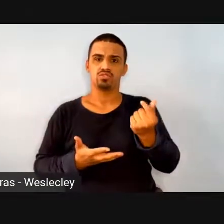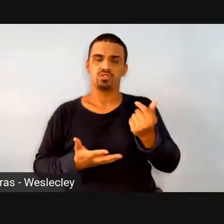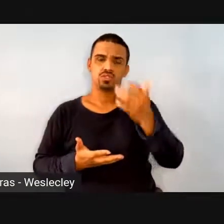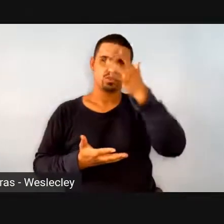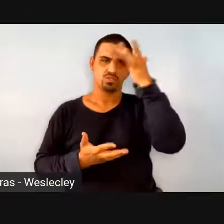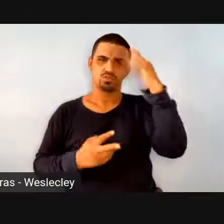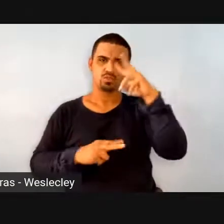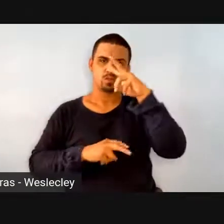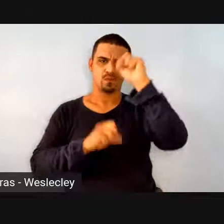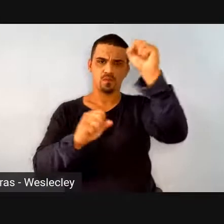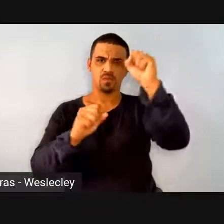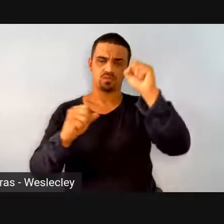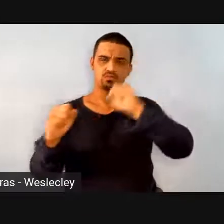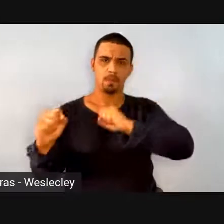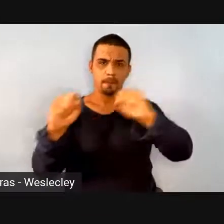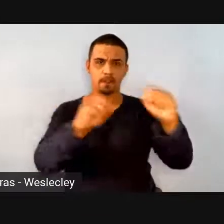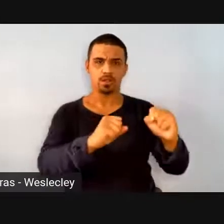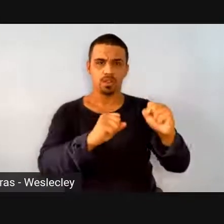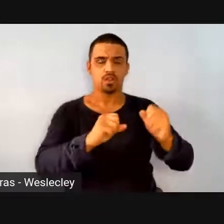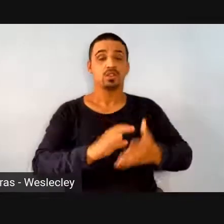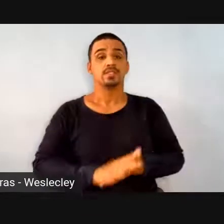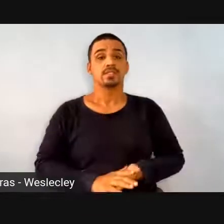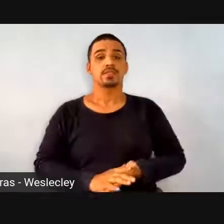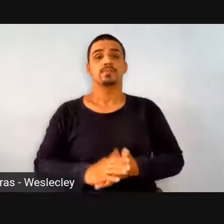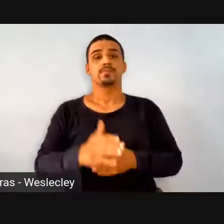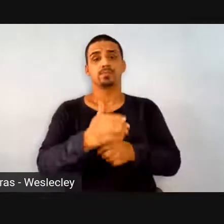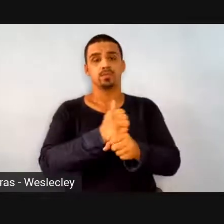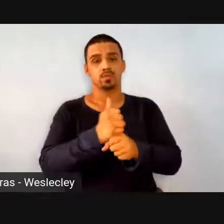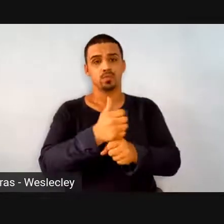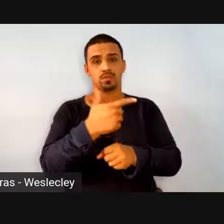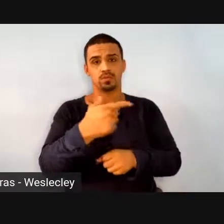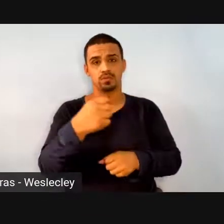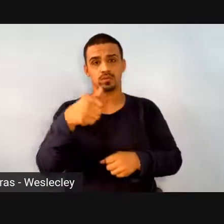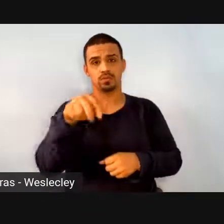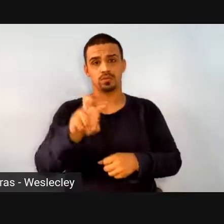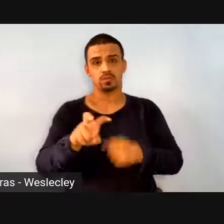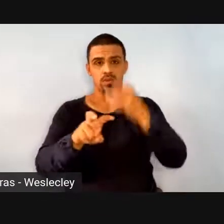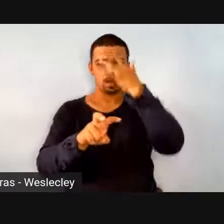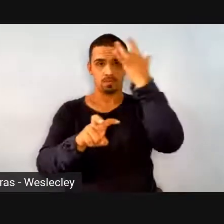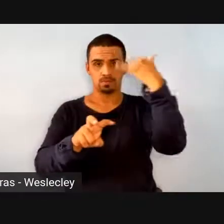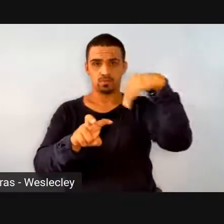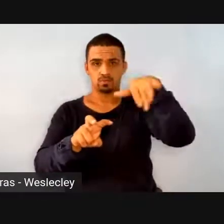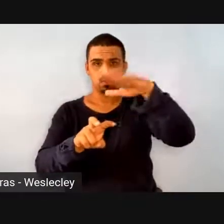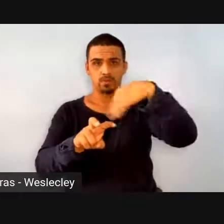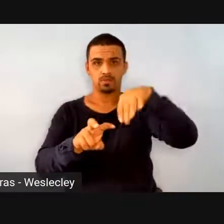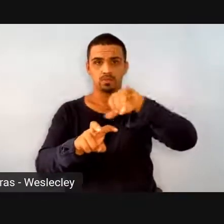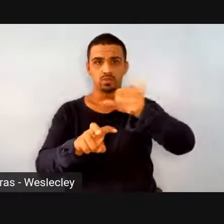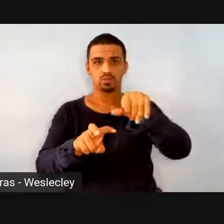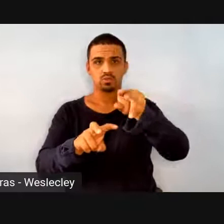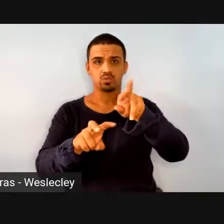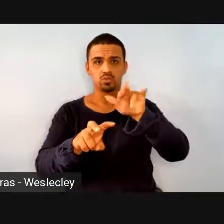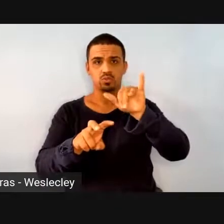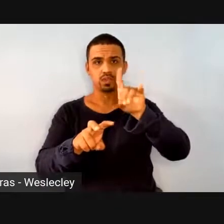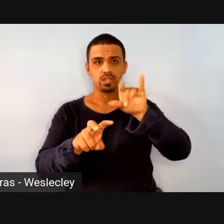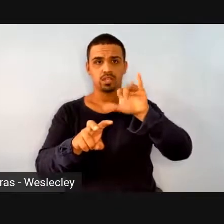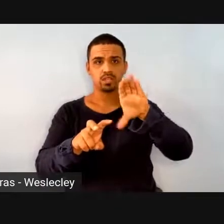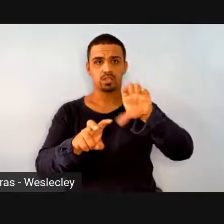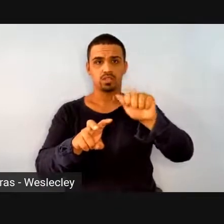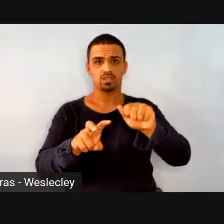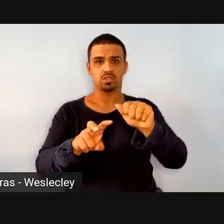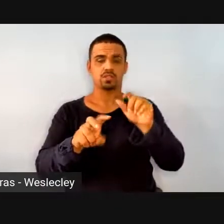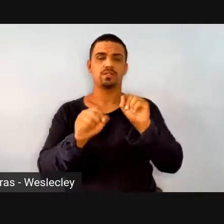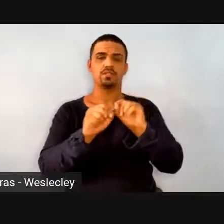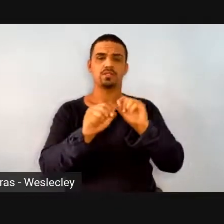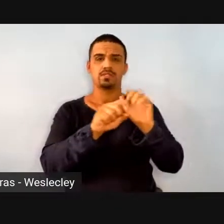poderosa. Então, em 2015, o Supremo interdita a doação por pessoa jurídica, fazendo o que eu entendo um ataque aos sintomas